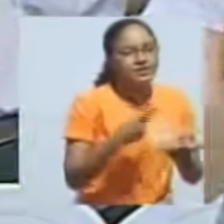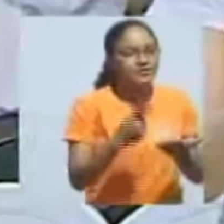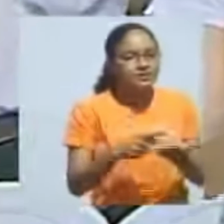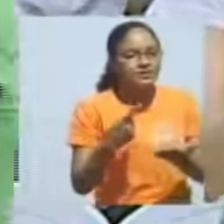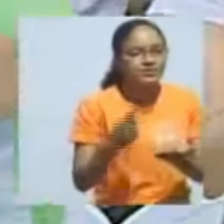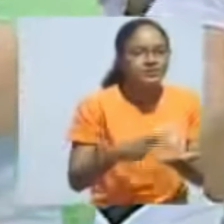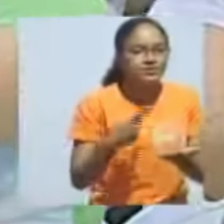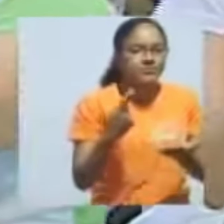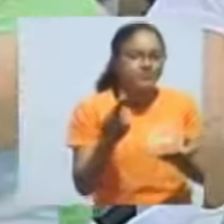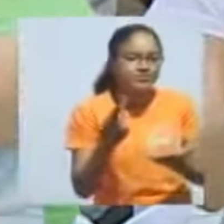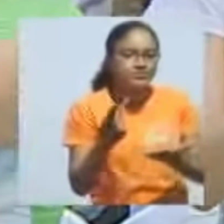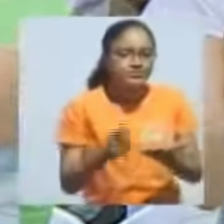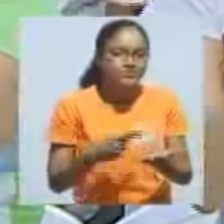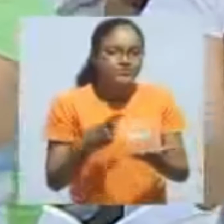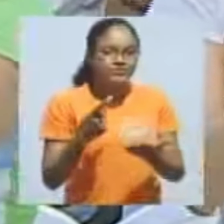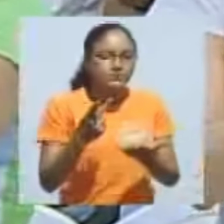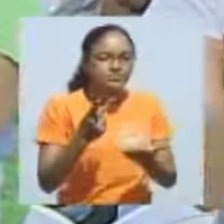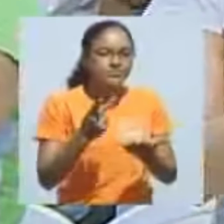acostumei.